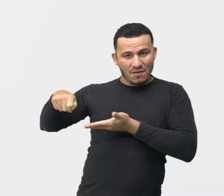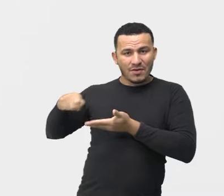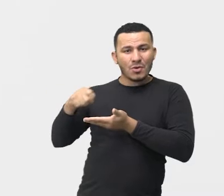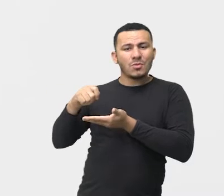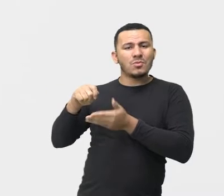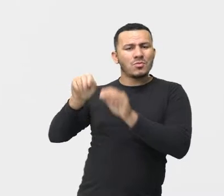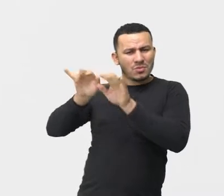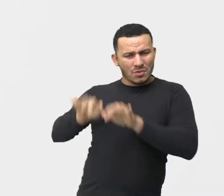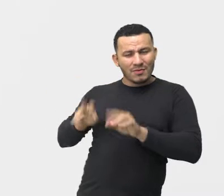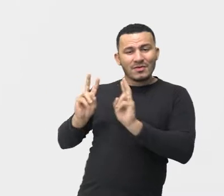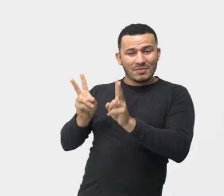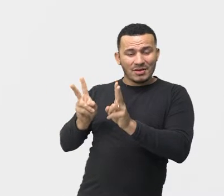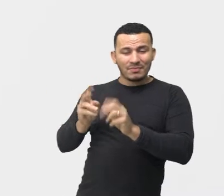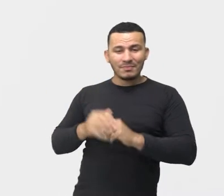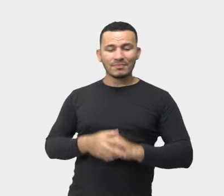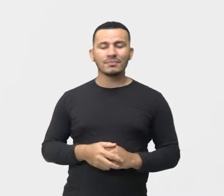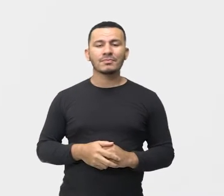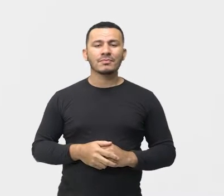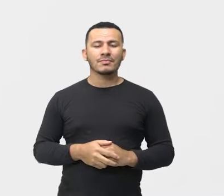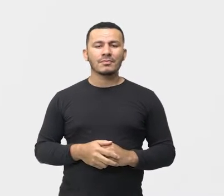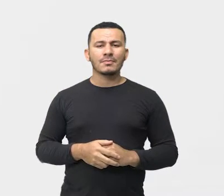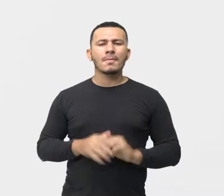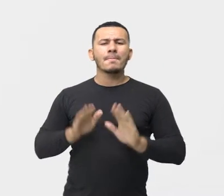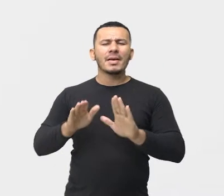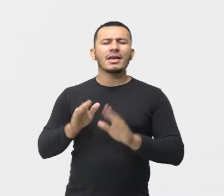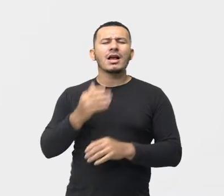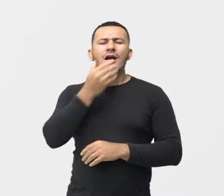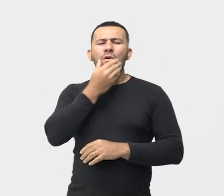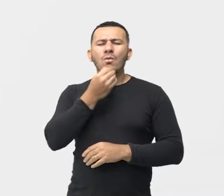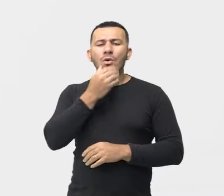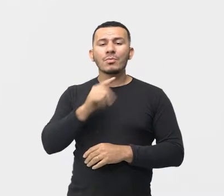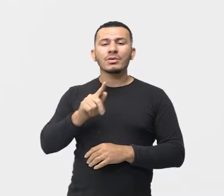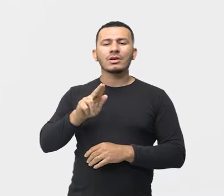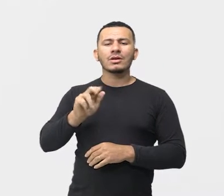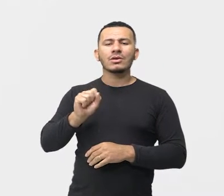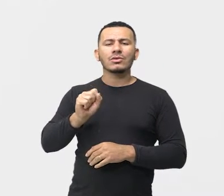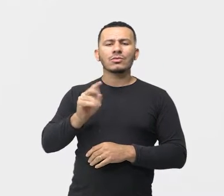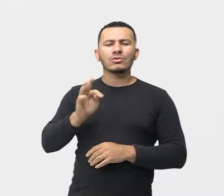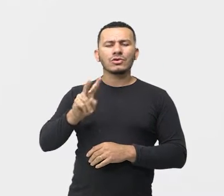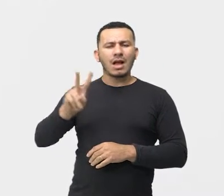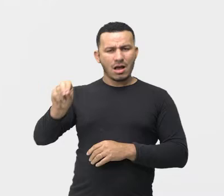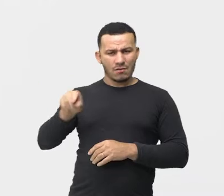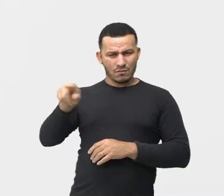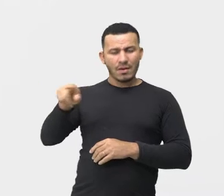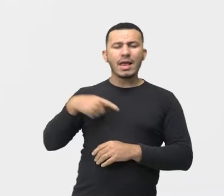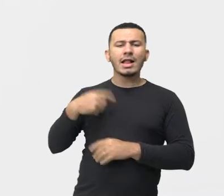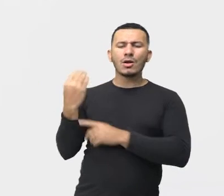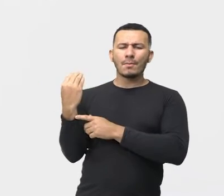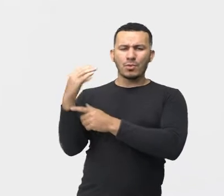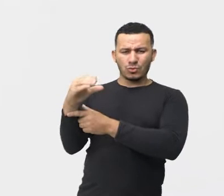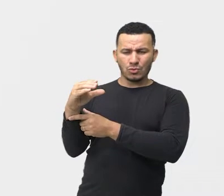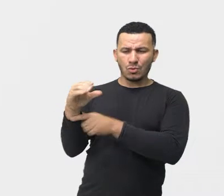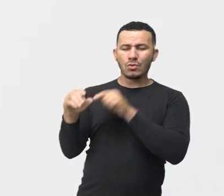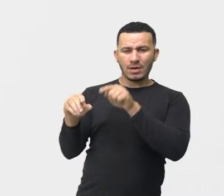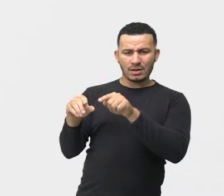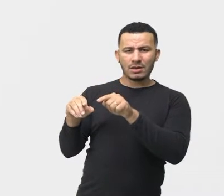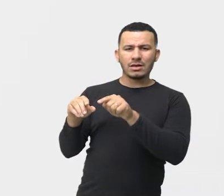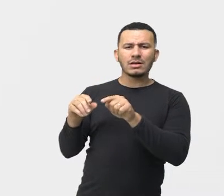manteve o texto, tá bom? Esse comentário dele, tão curtinho e em forma